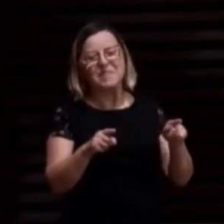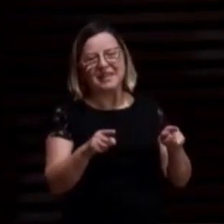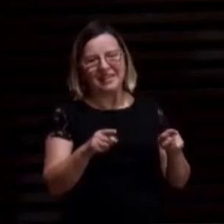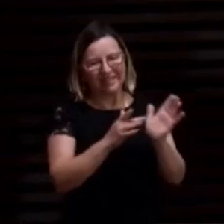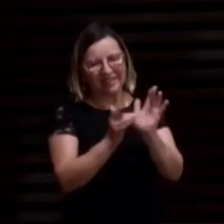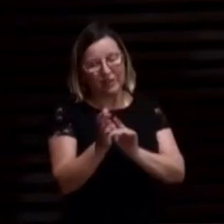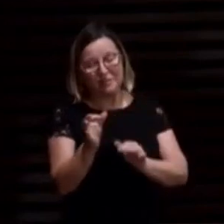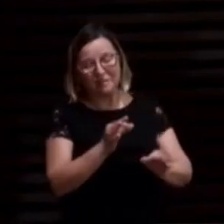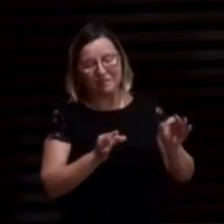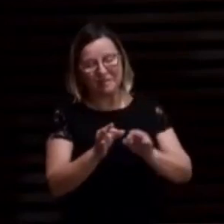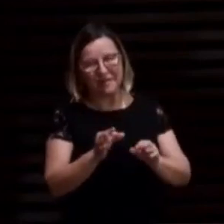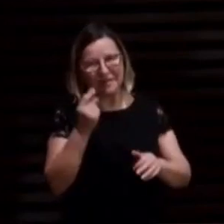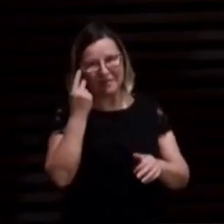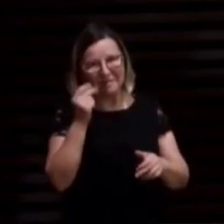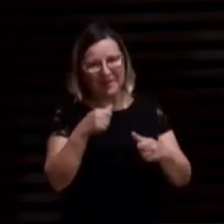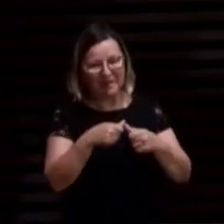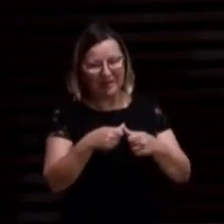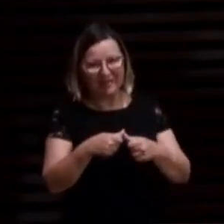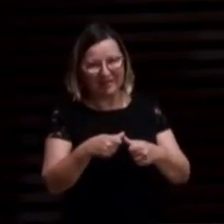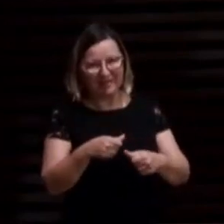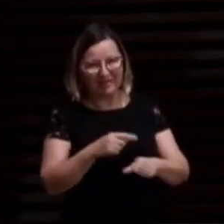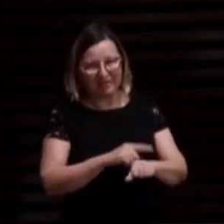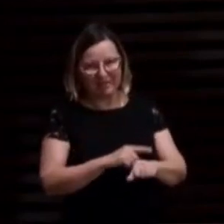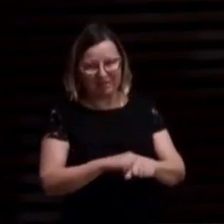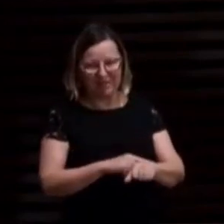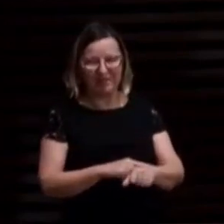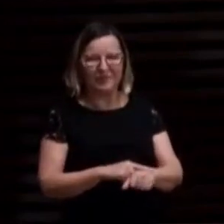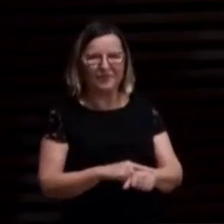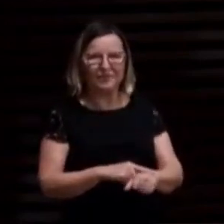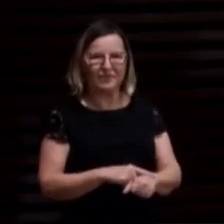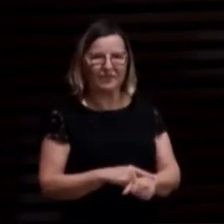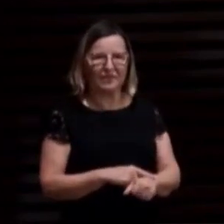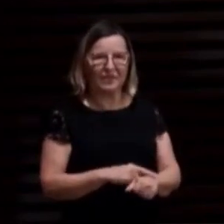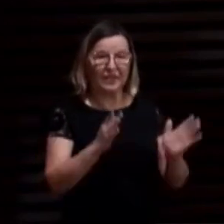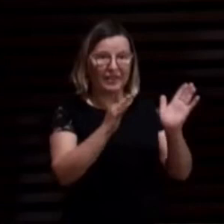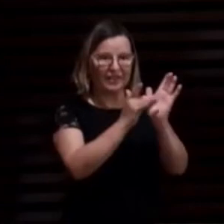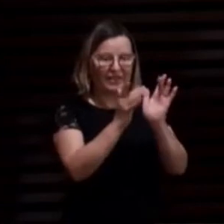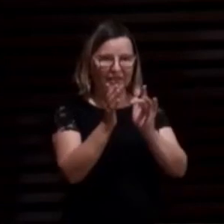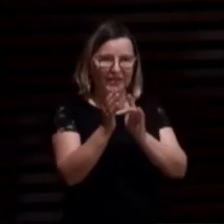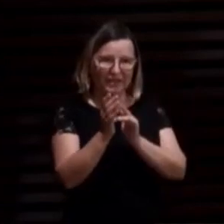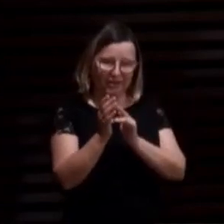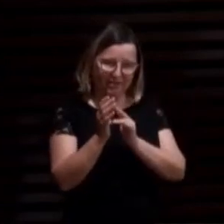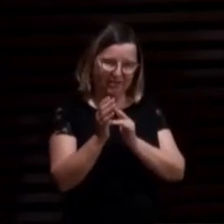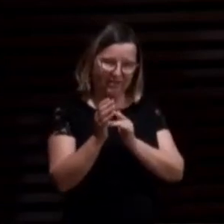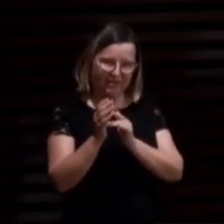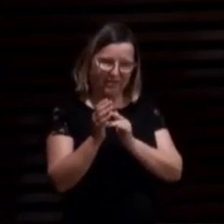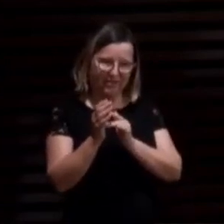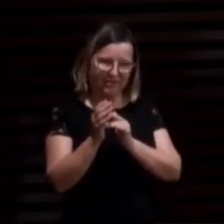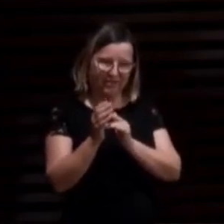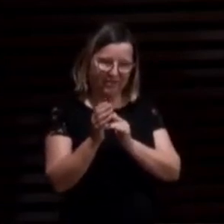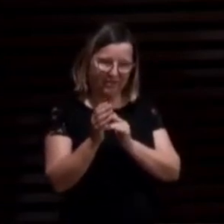Porque ele visava, na história, ele visava outro ladrão.